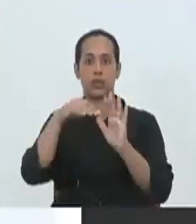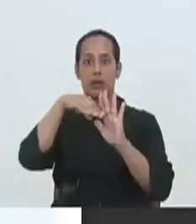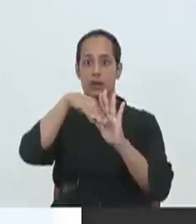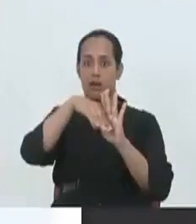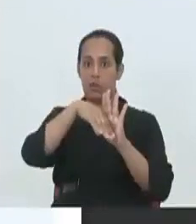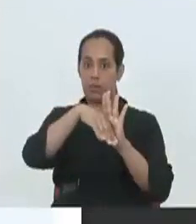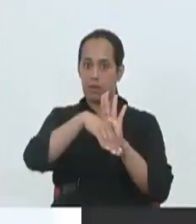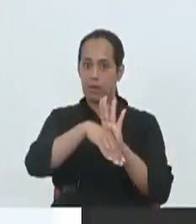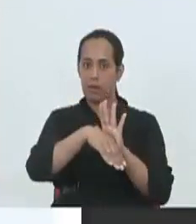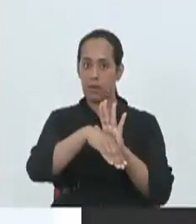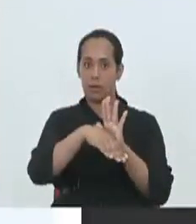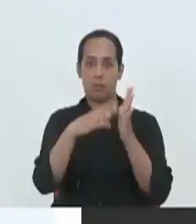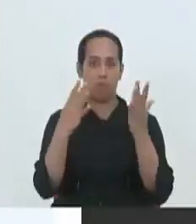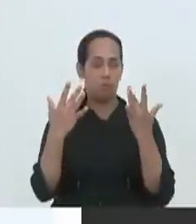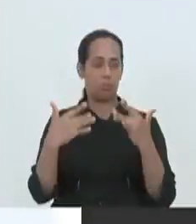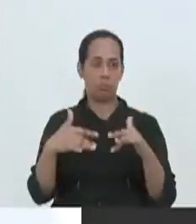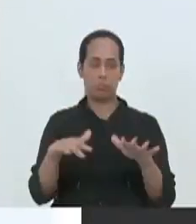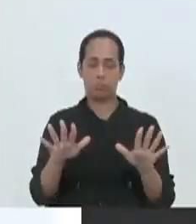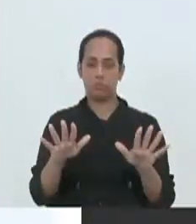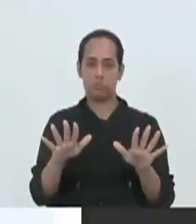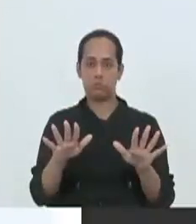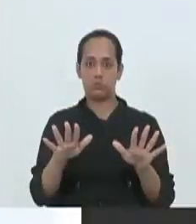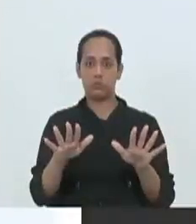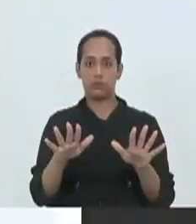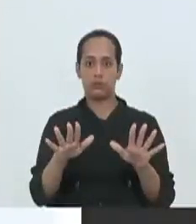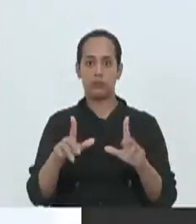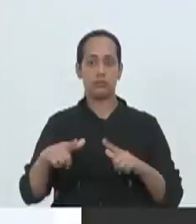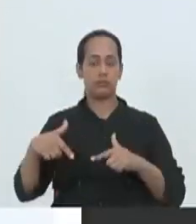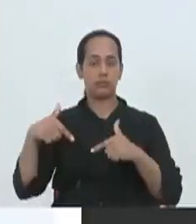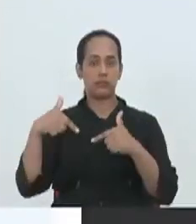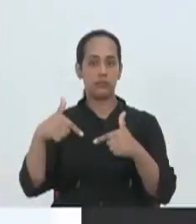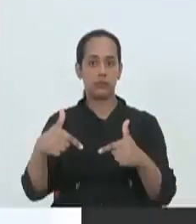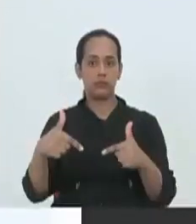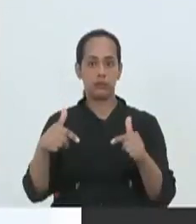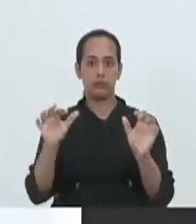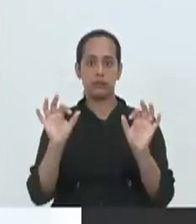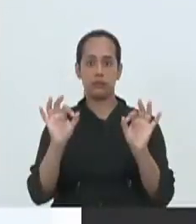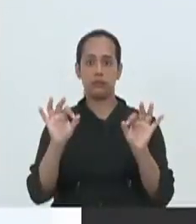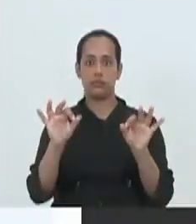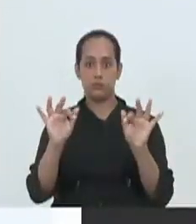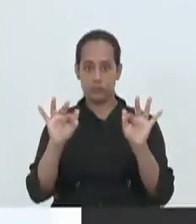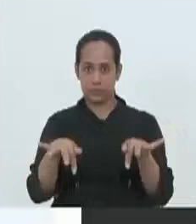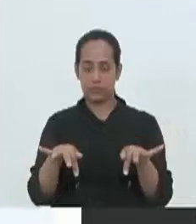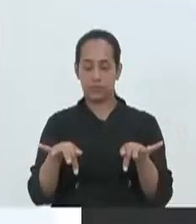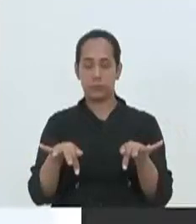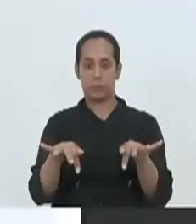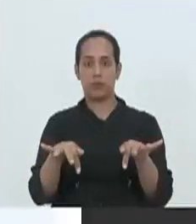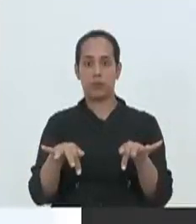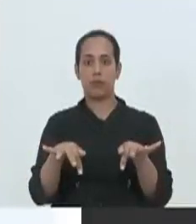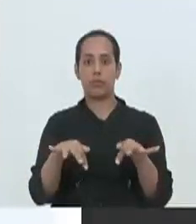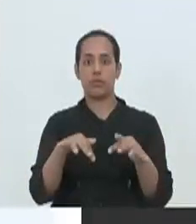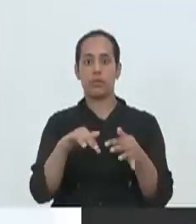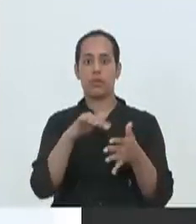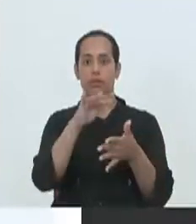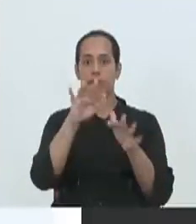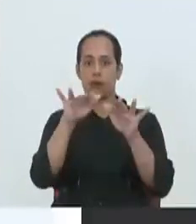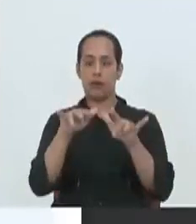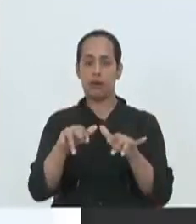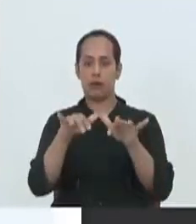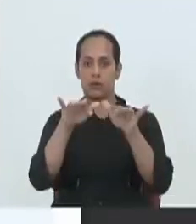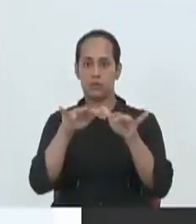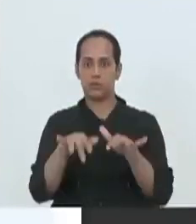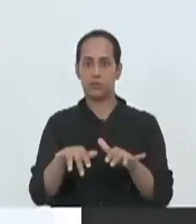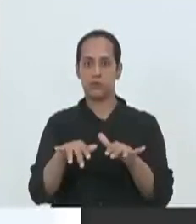naturalmente o encerramento de um exercício aora que estamos inscrevendo despesas em restos a pagar no decorrer do ano a gente vai vai